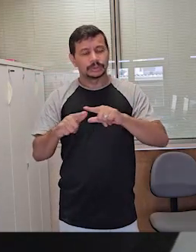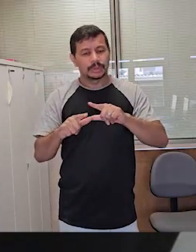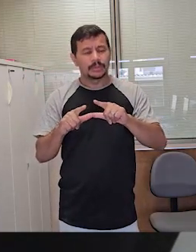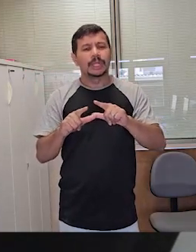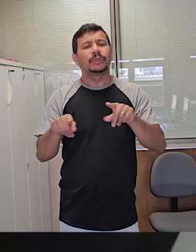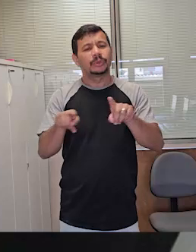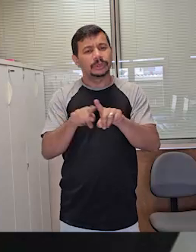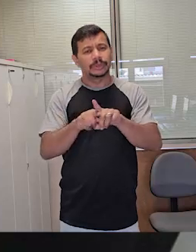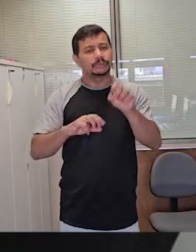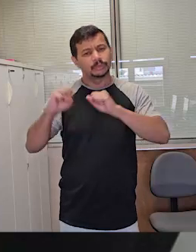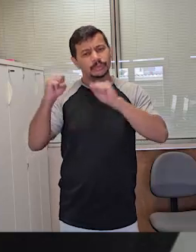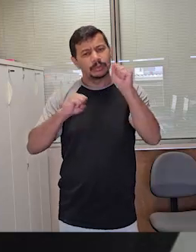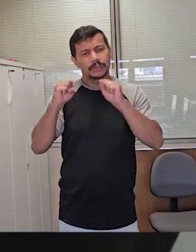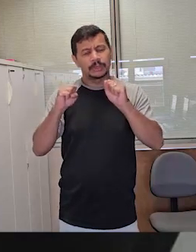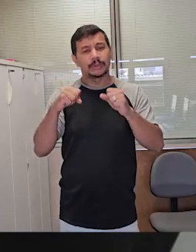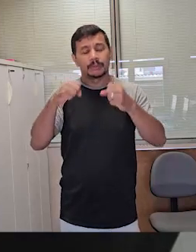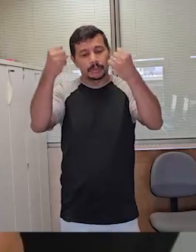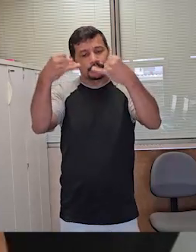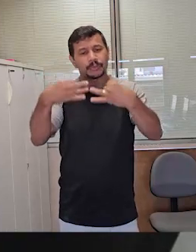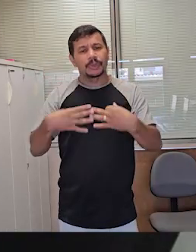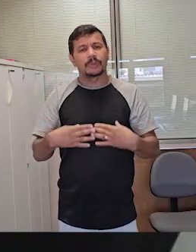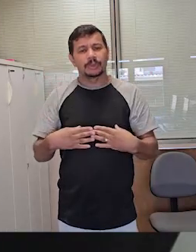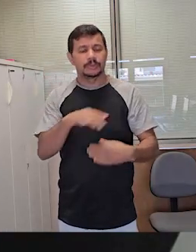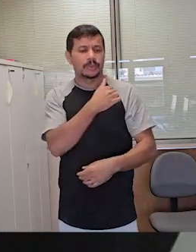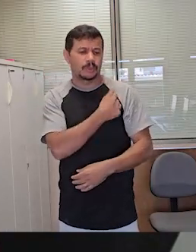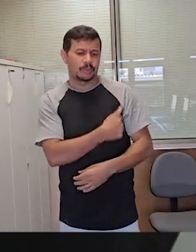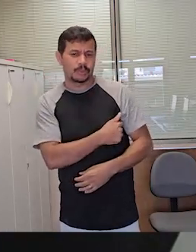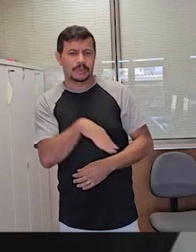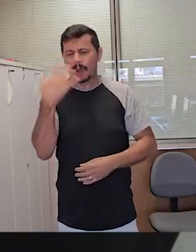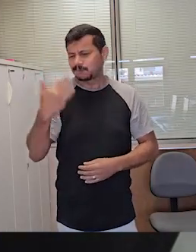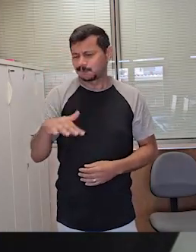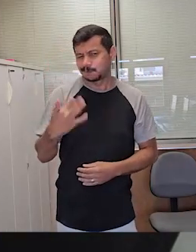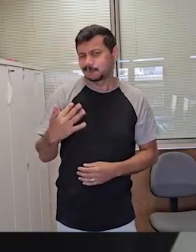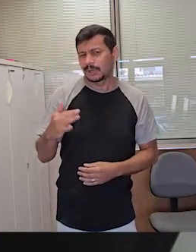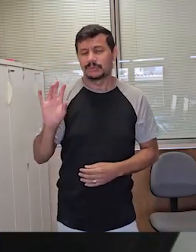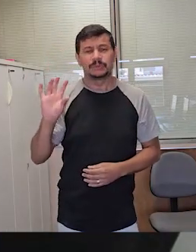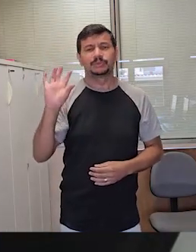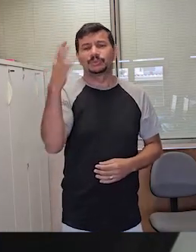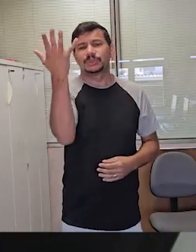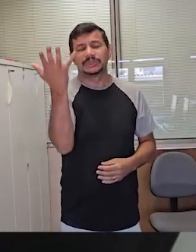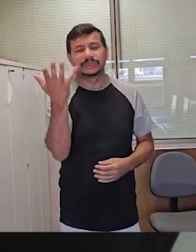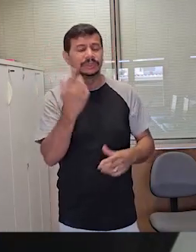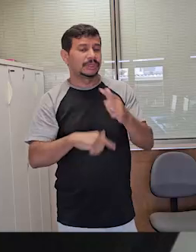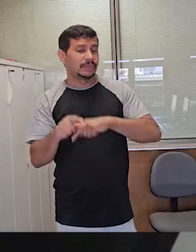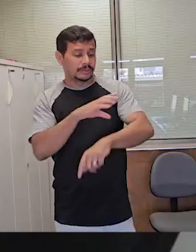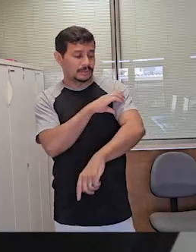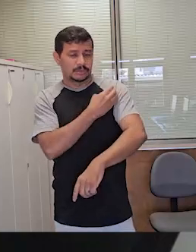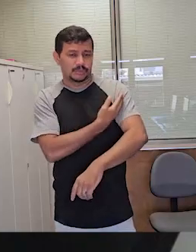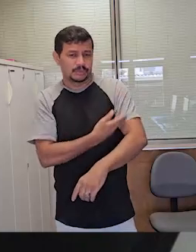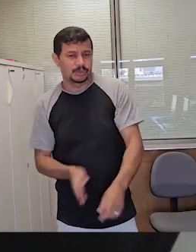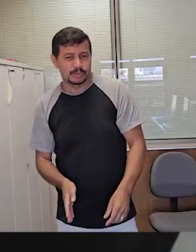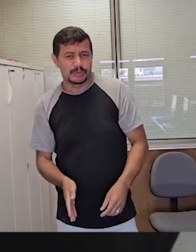da linha. Porque, como eu disse, a gente começou aqui falando das LER Norte, né? Quando tem um acidente de trabalho que a pessoa perde um